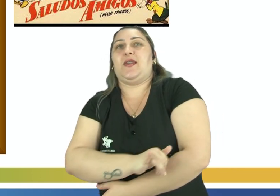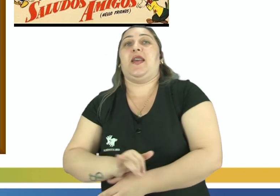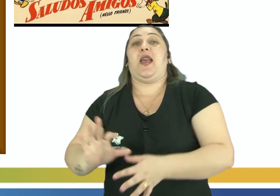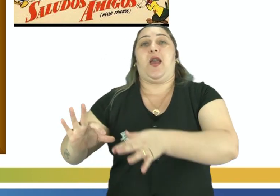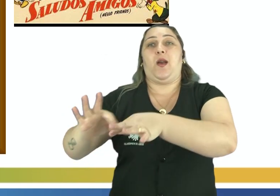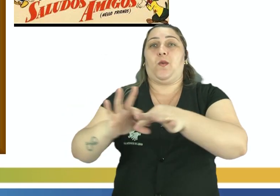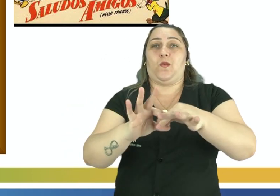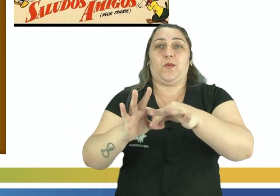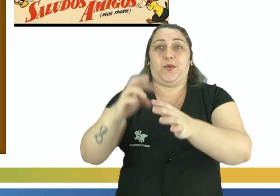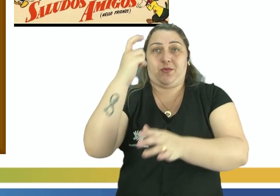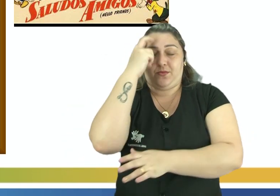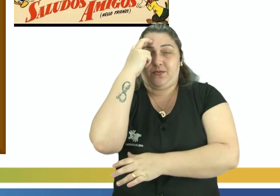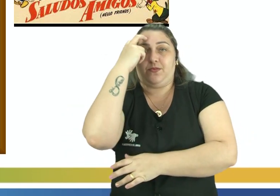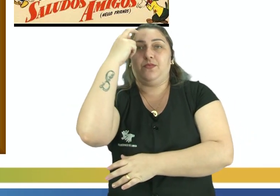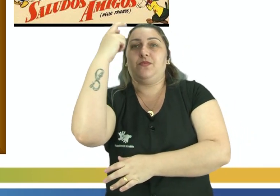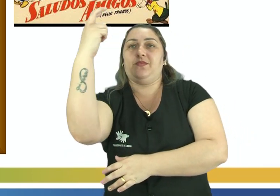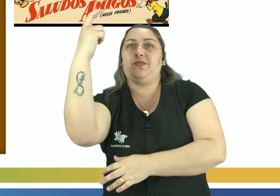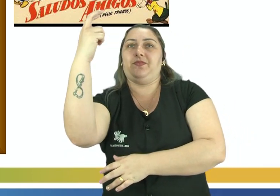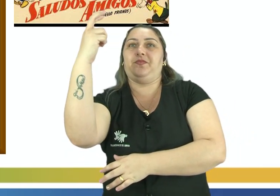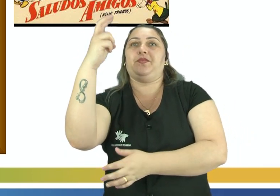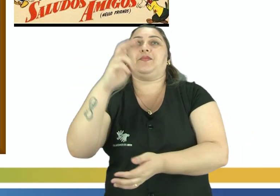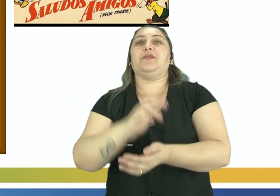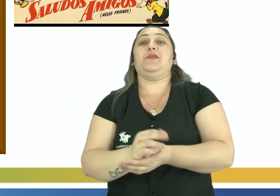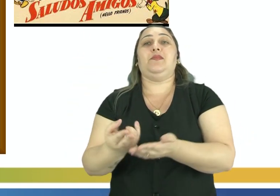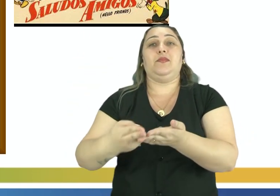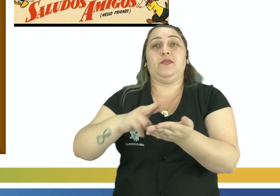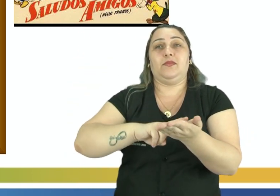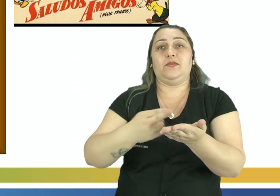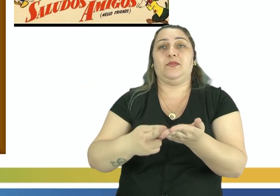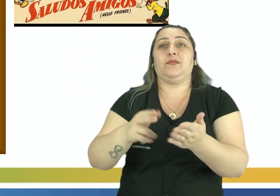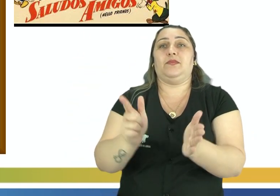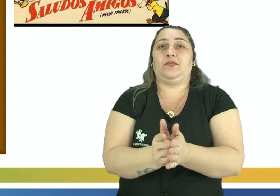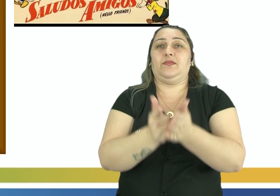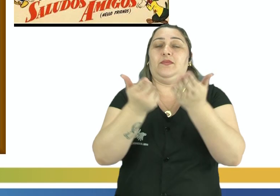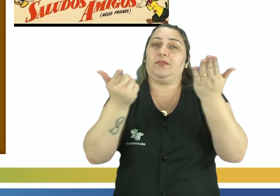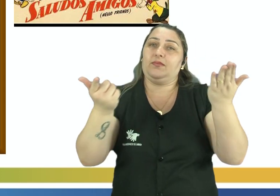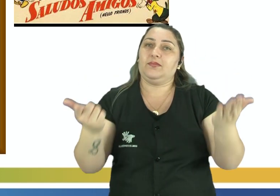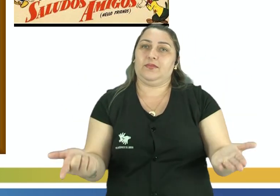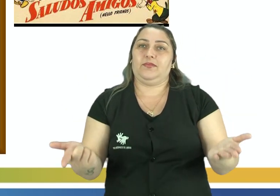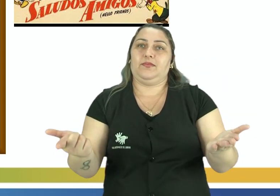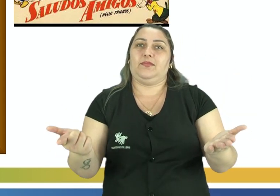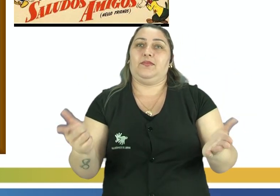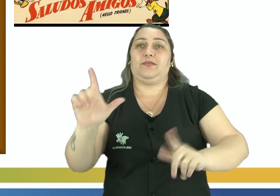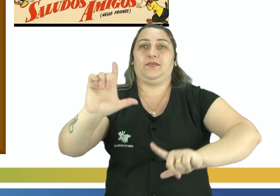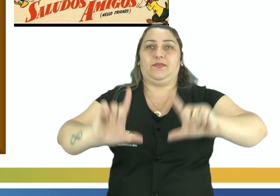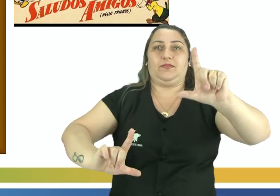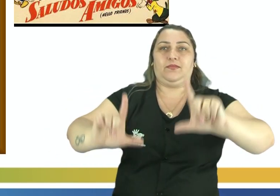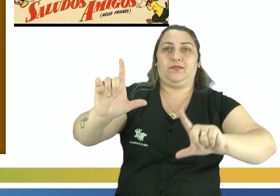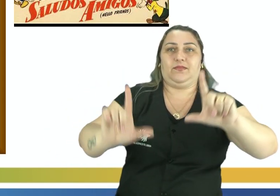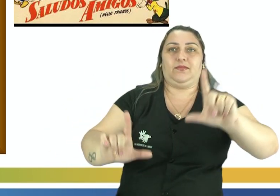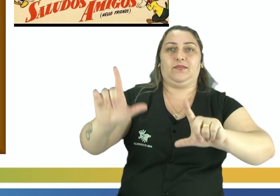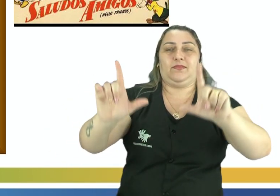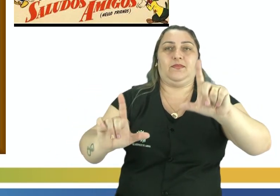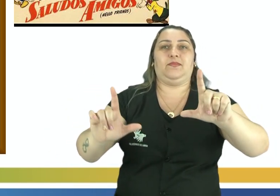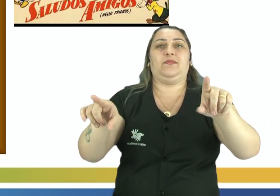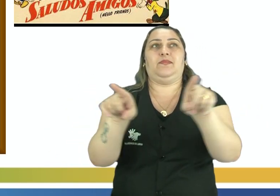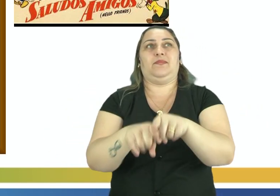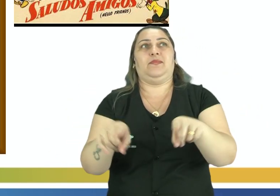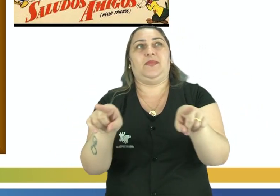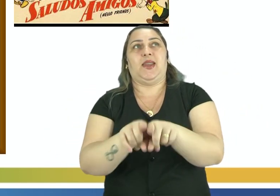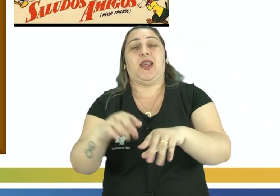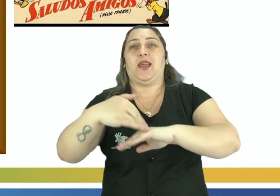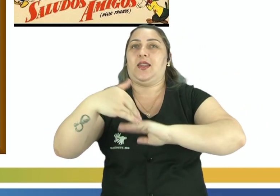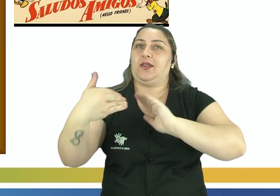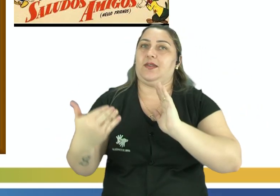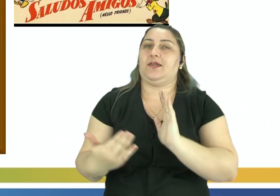contexto cultural que perpassa pelas revistas, pelos jornais, televisão, conteúdo de televisão e todas